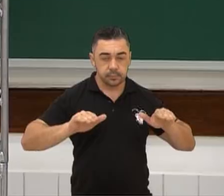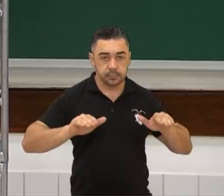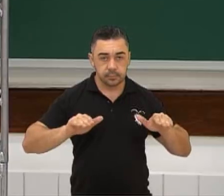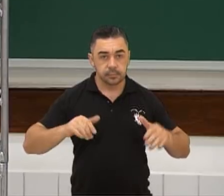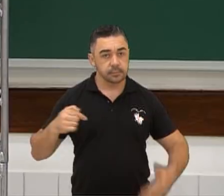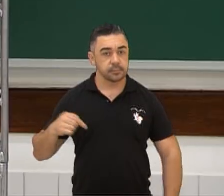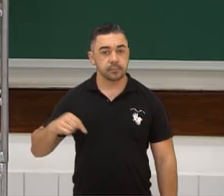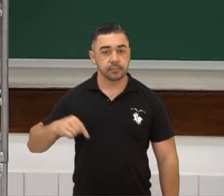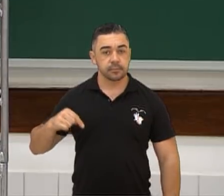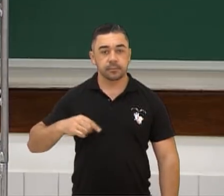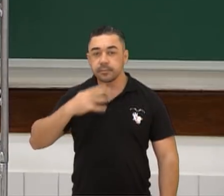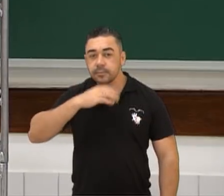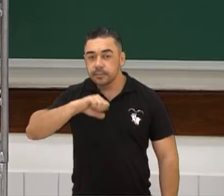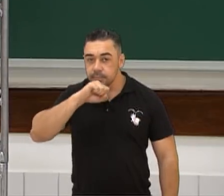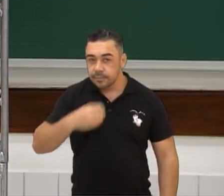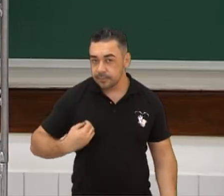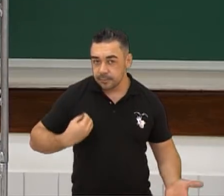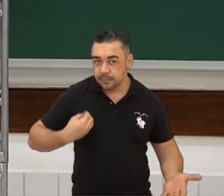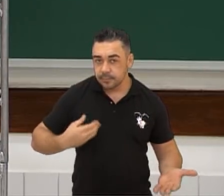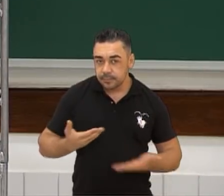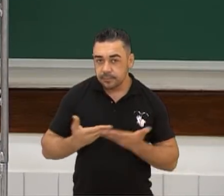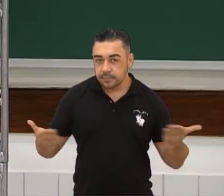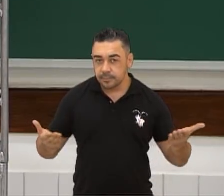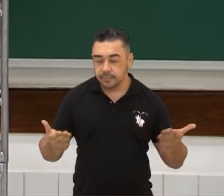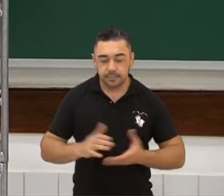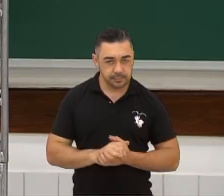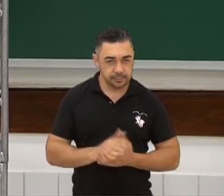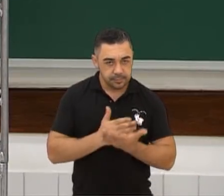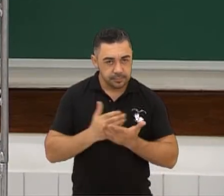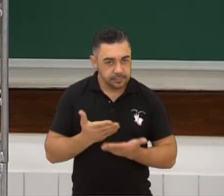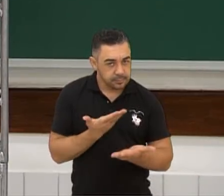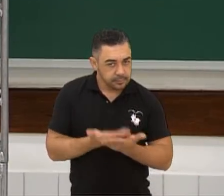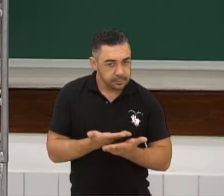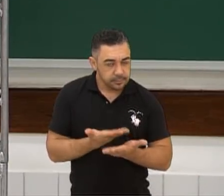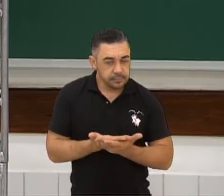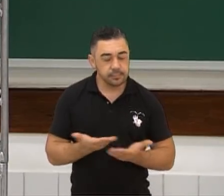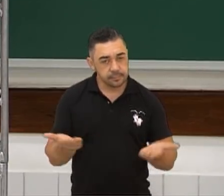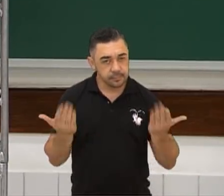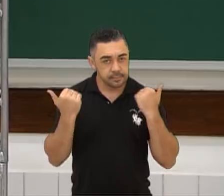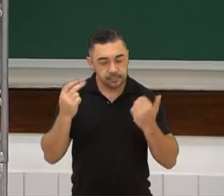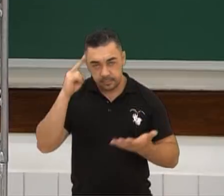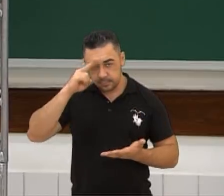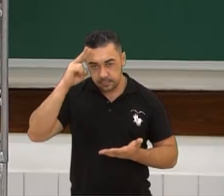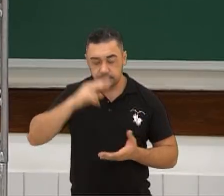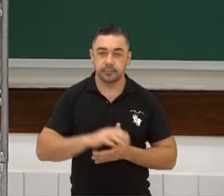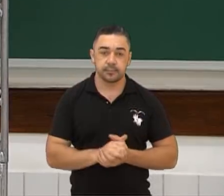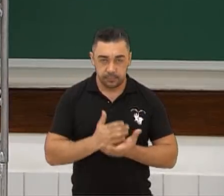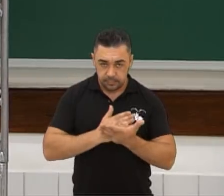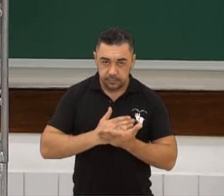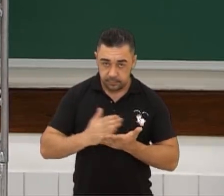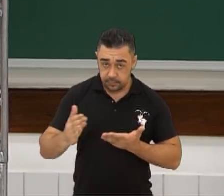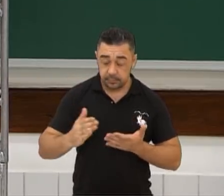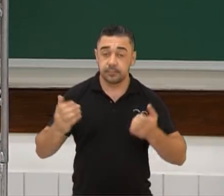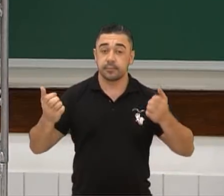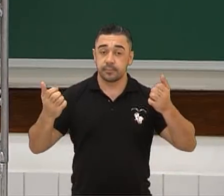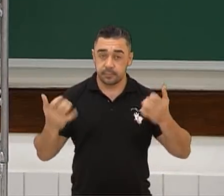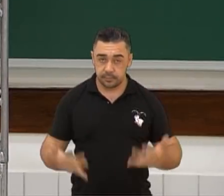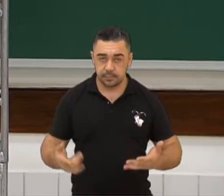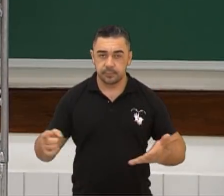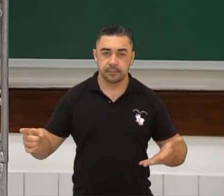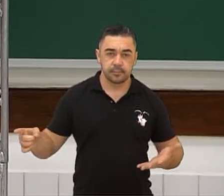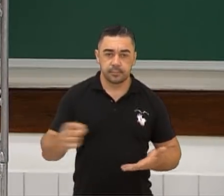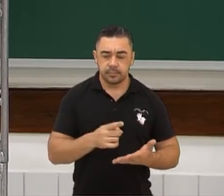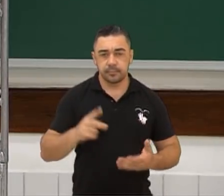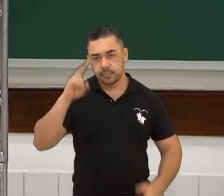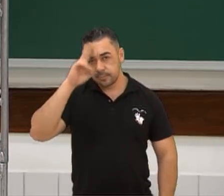pai tá on, bebê! Começamos nossa aula, vamos para a história. E para começar, eu preciso relembrar com